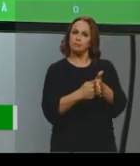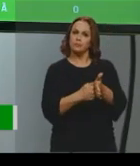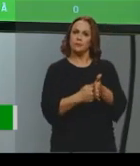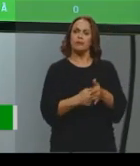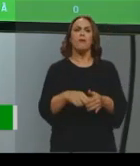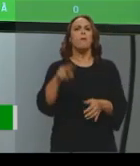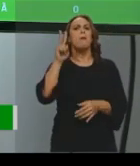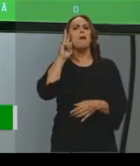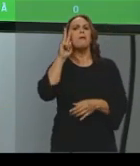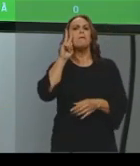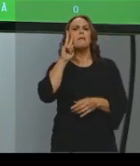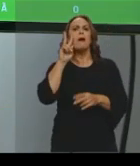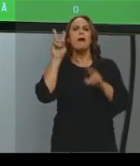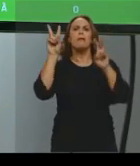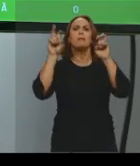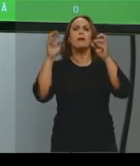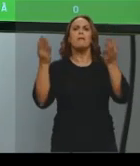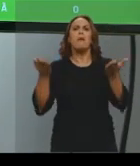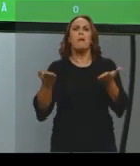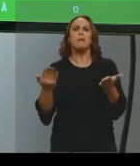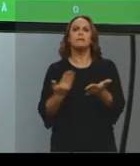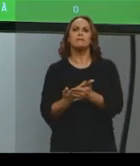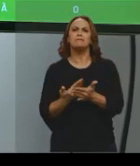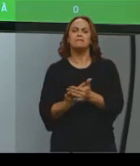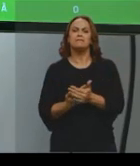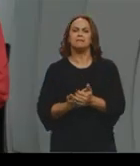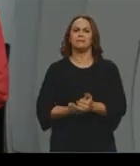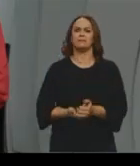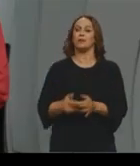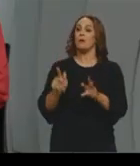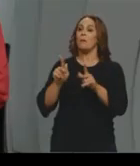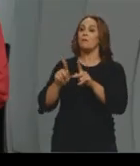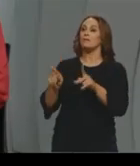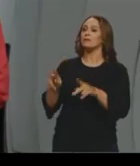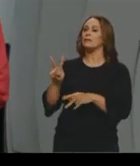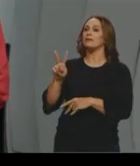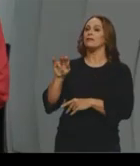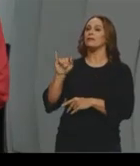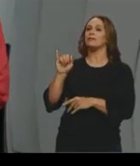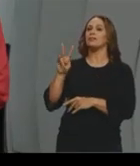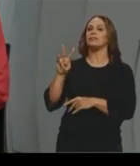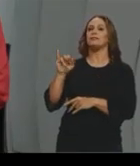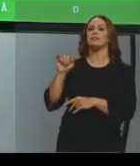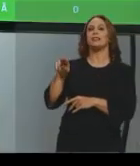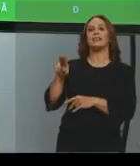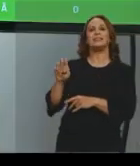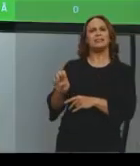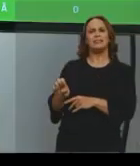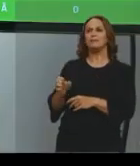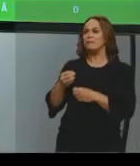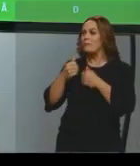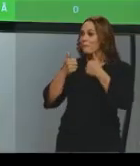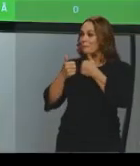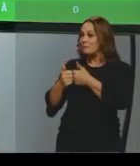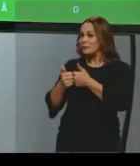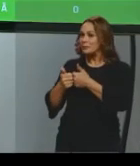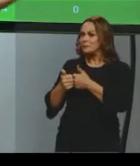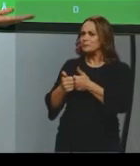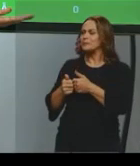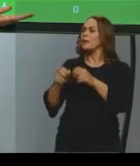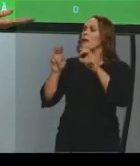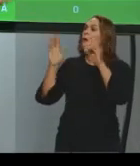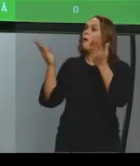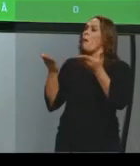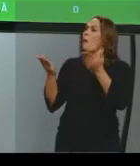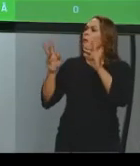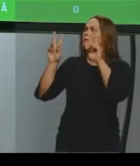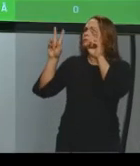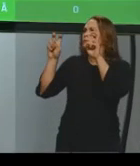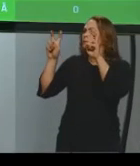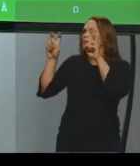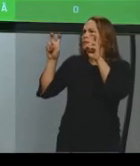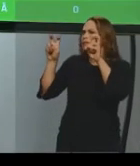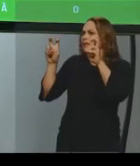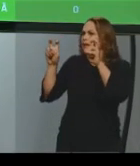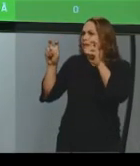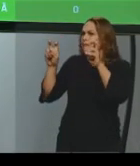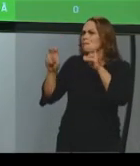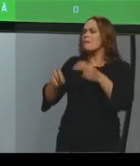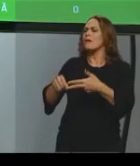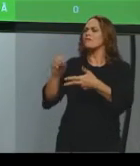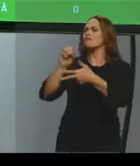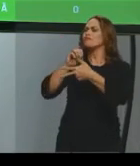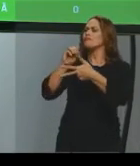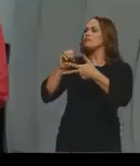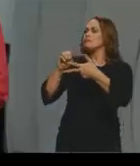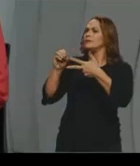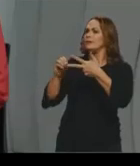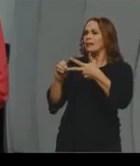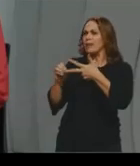as aulas de hoje. Professora Viviane, tudo bem? Tudo bem. Quais foram os temas das aulas de hoje no Enem, da segunda semana e